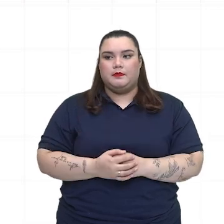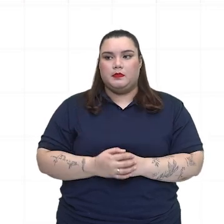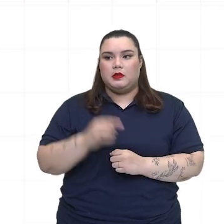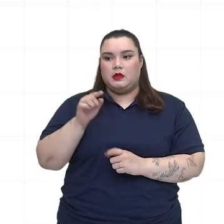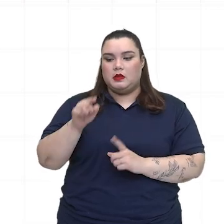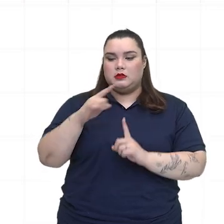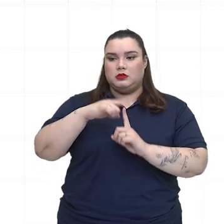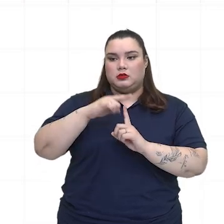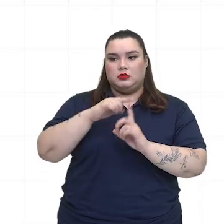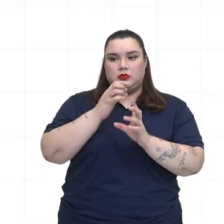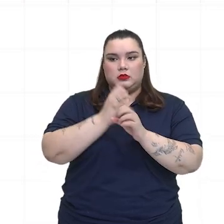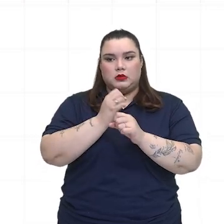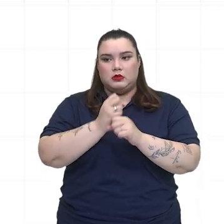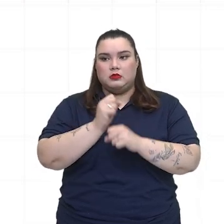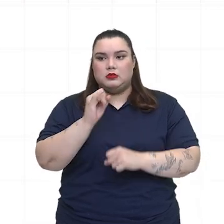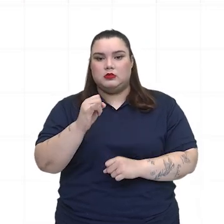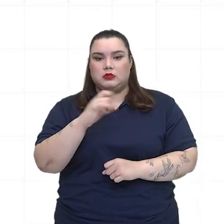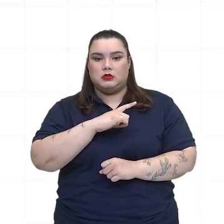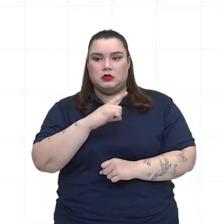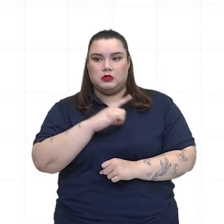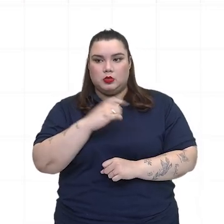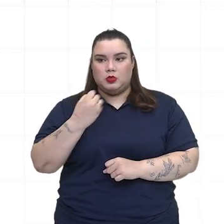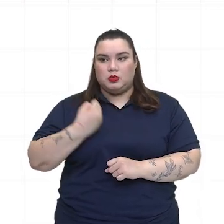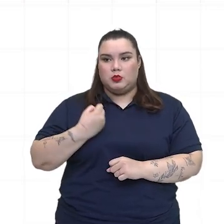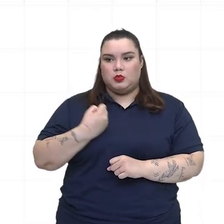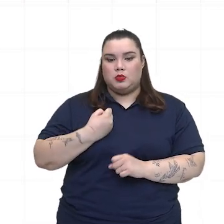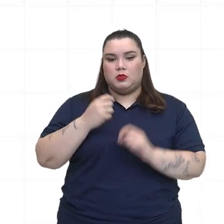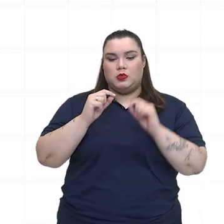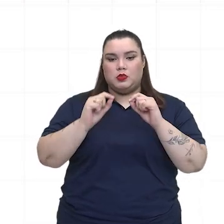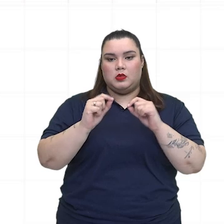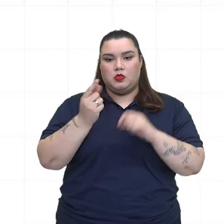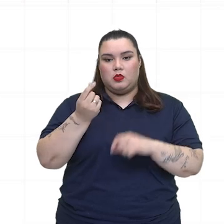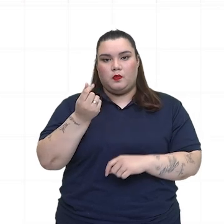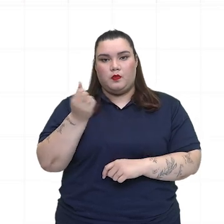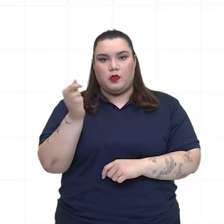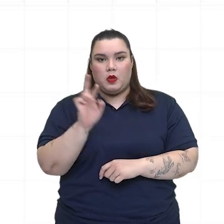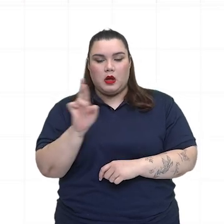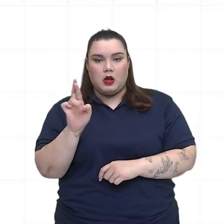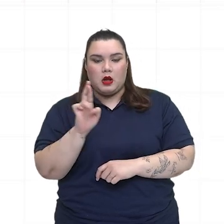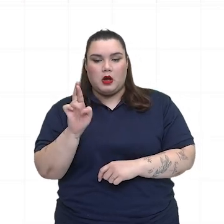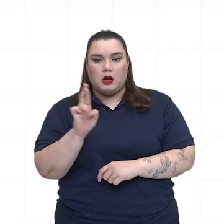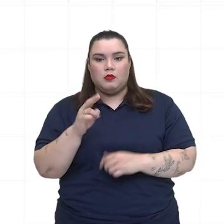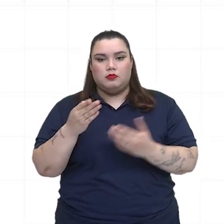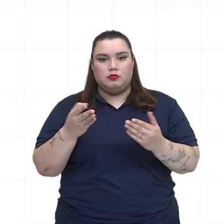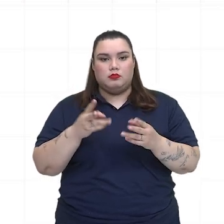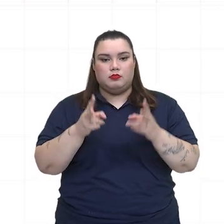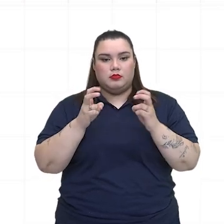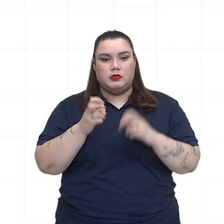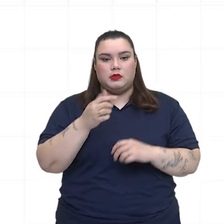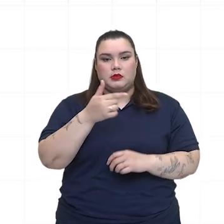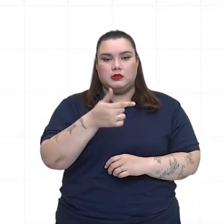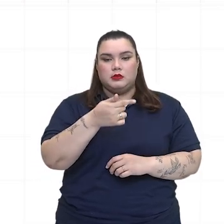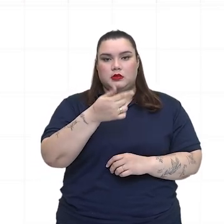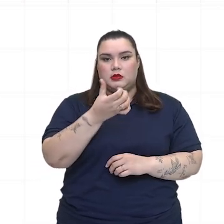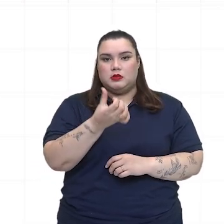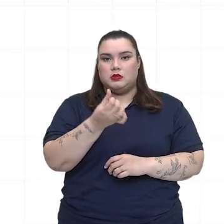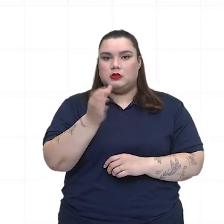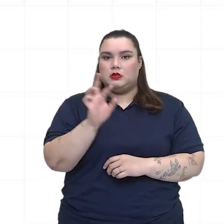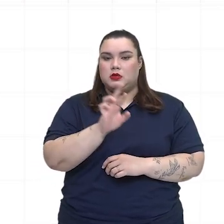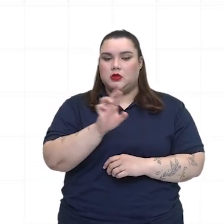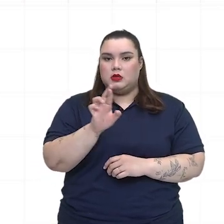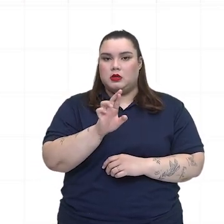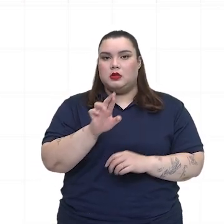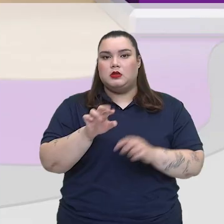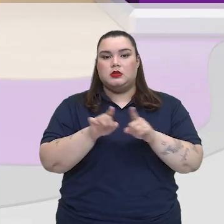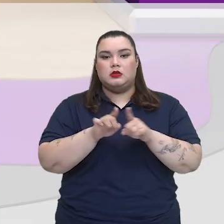nesse caso, quando a gente tem o valor em real, a gente tem aí exatamente R$ 76 e também